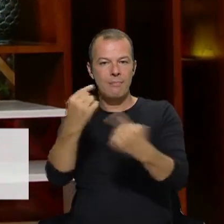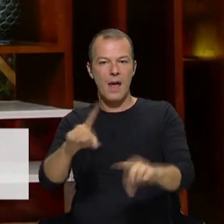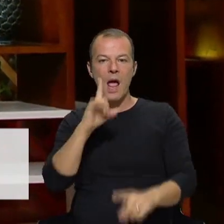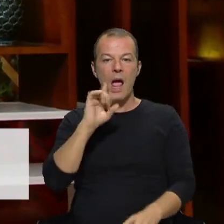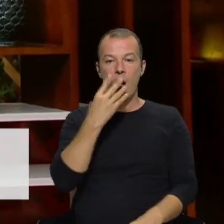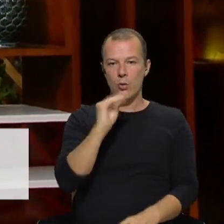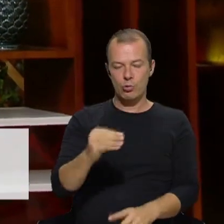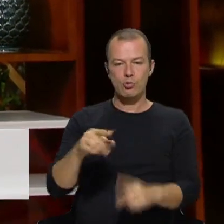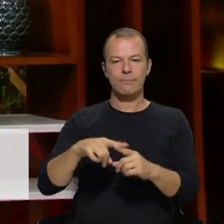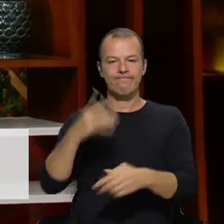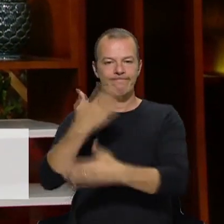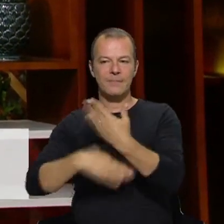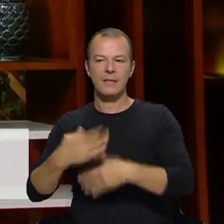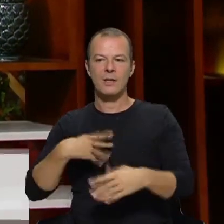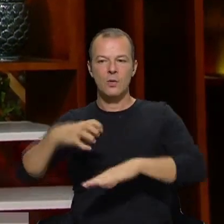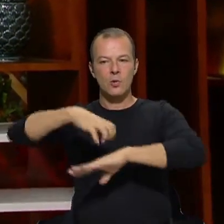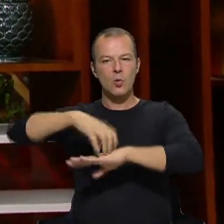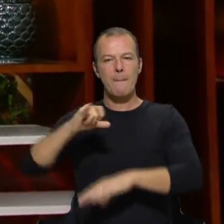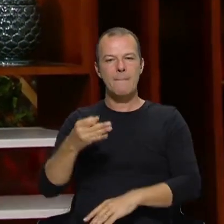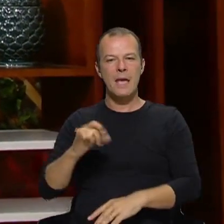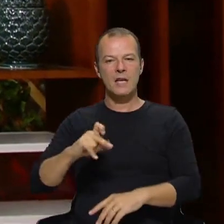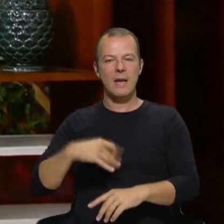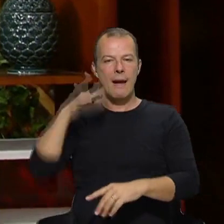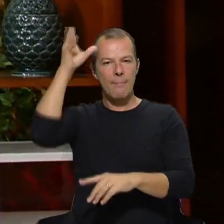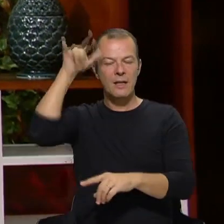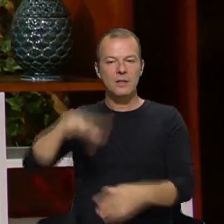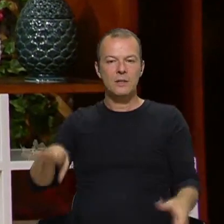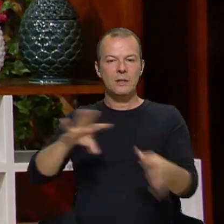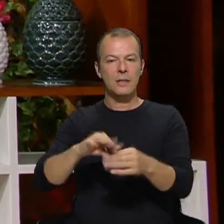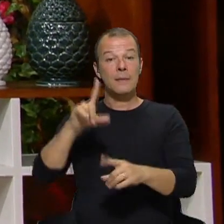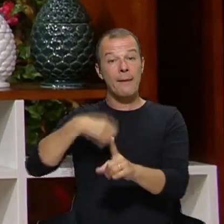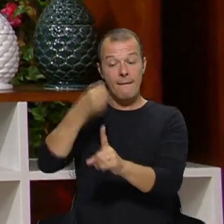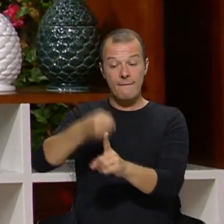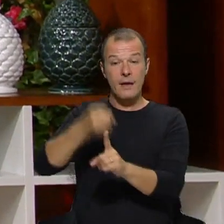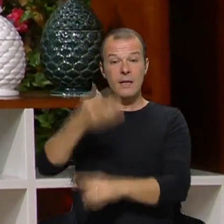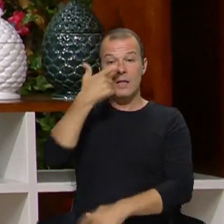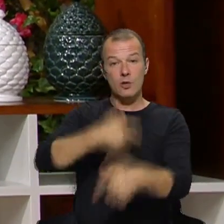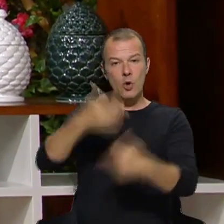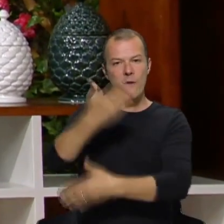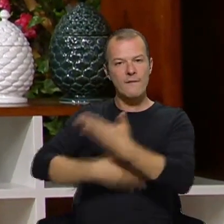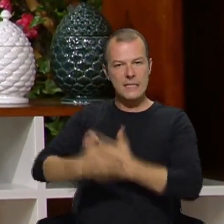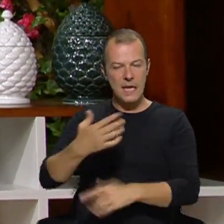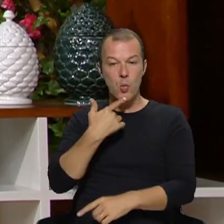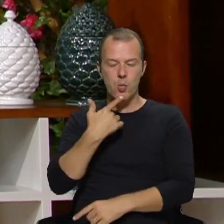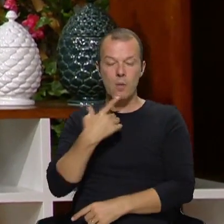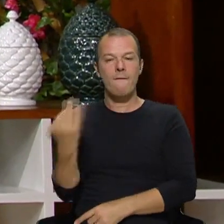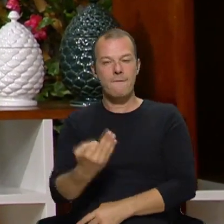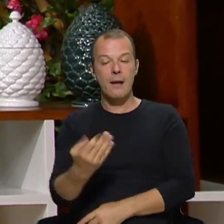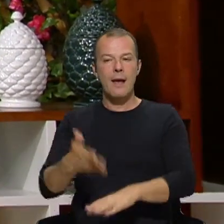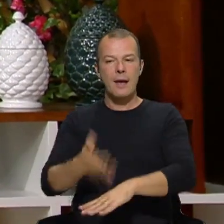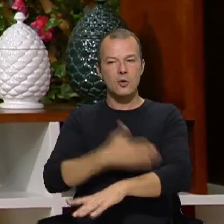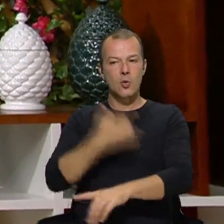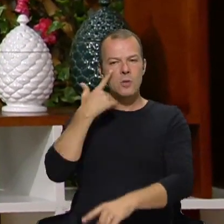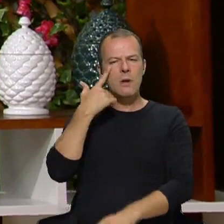com deficiência do Instituto Piaget de Almada e uma verdadeira ativista dos direitos dos deficientes. Antes de a conhecermos,